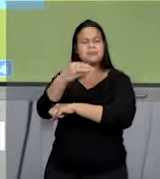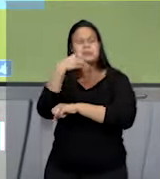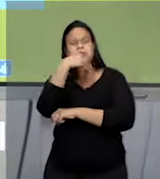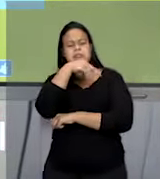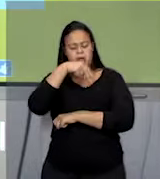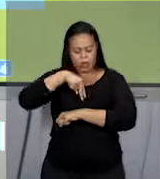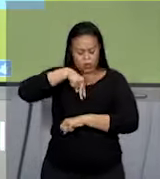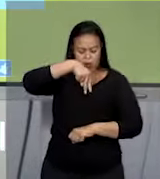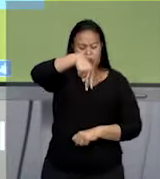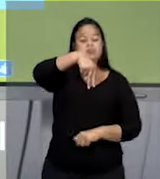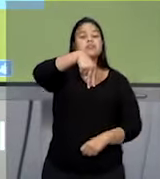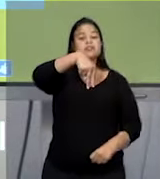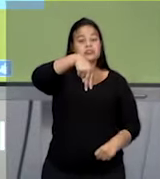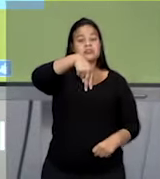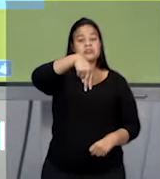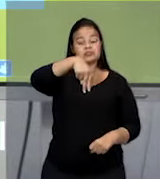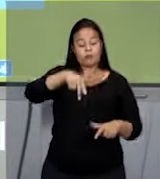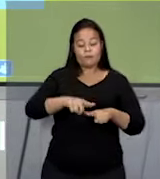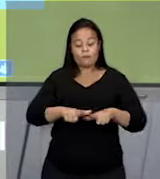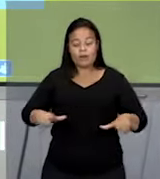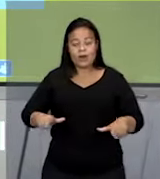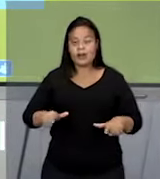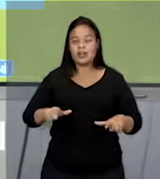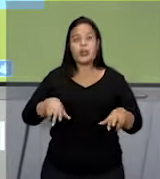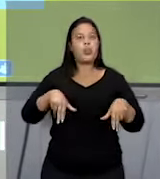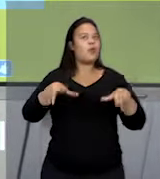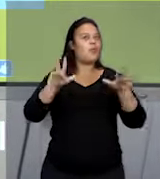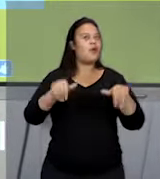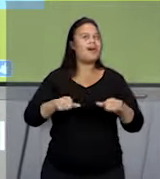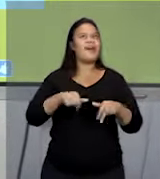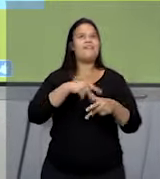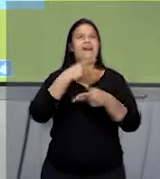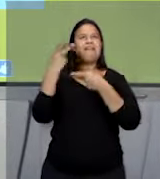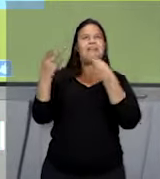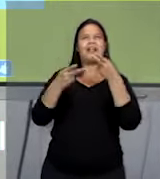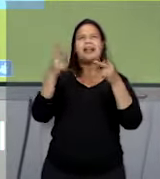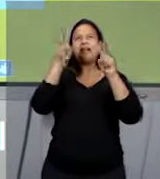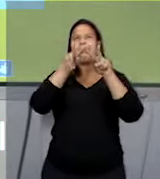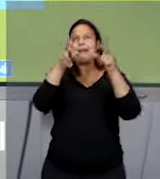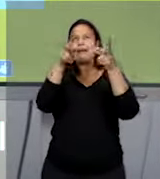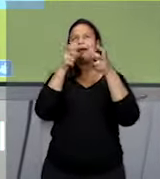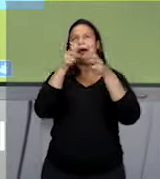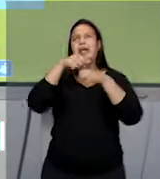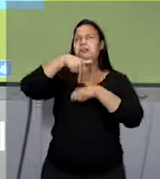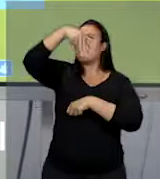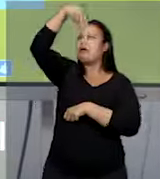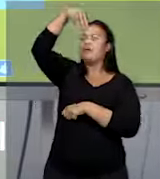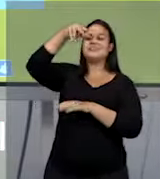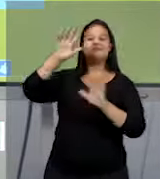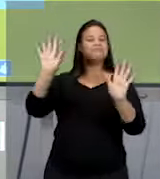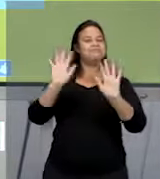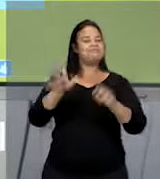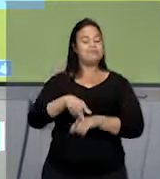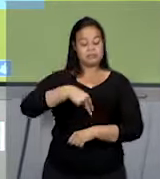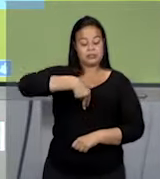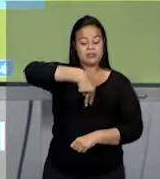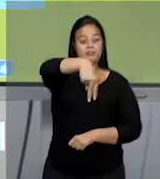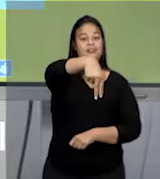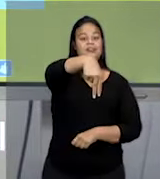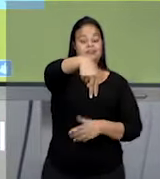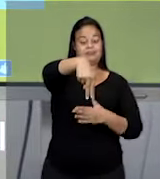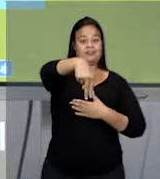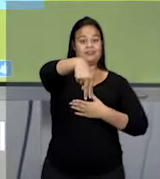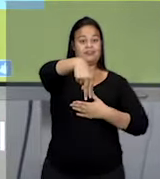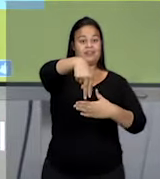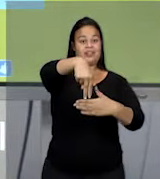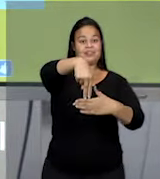frente, o norte também é chão, você nunca mais vai falar que o norte é para cima, ok? E atrás da professora nós